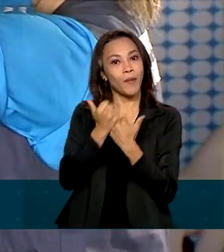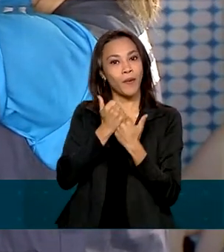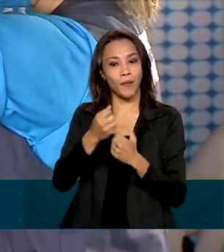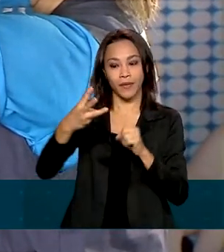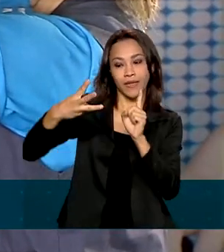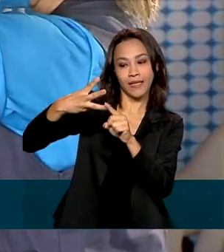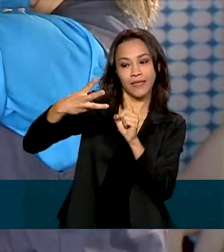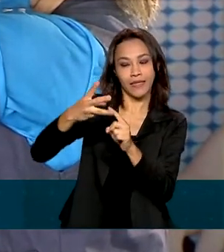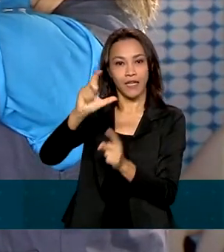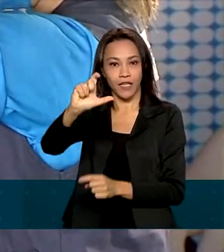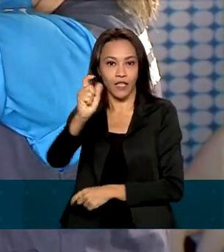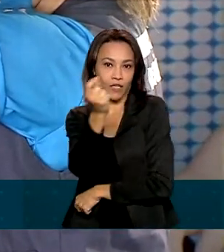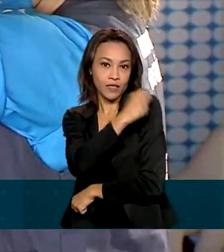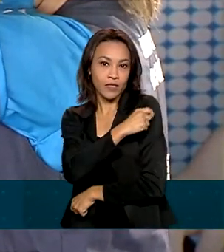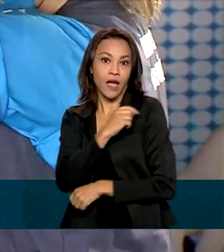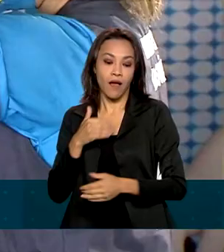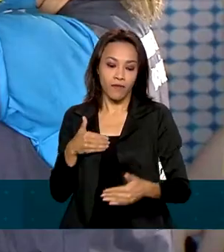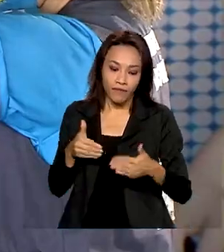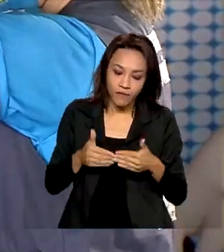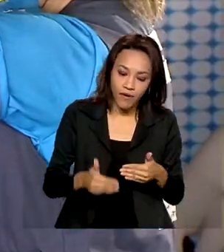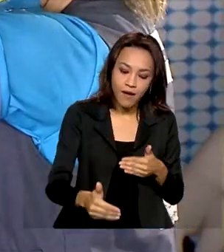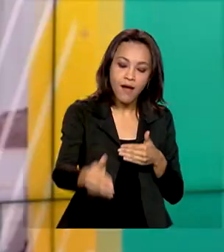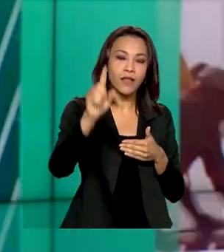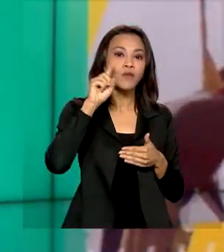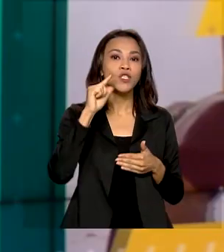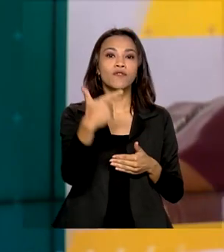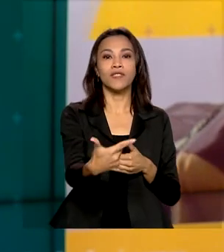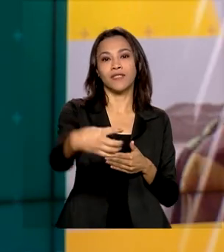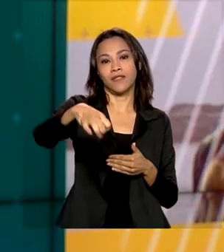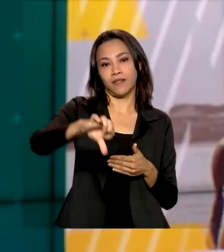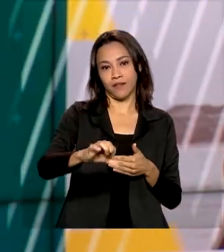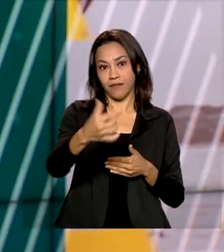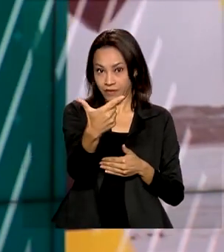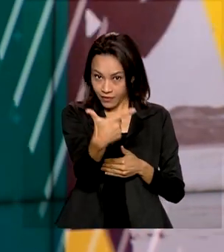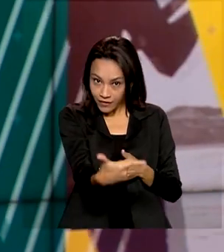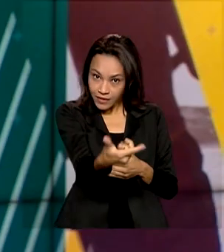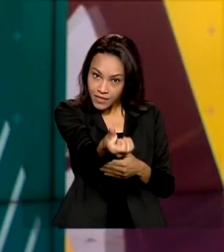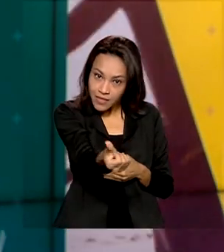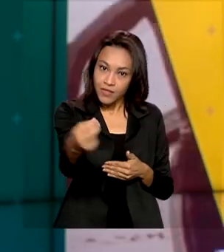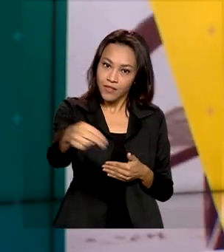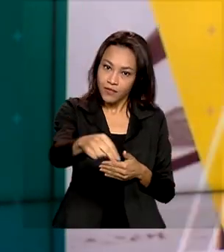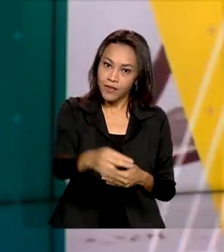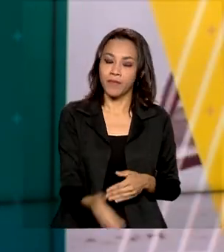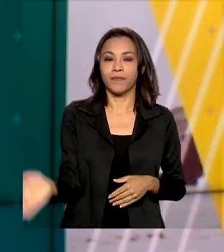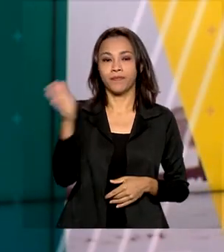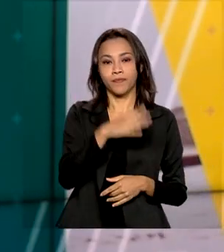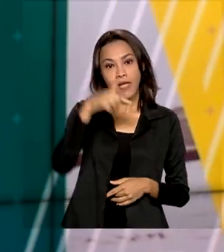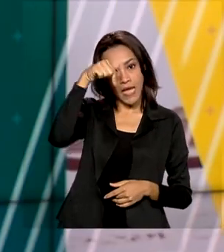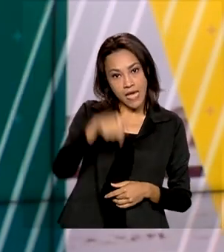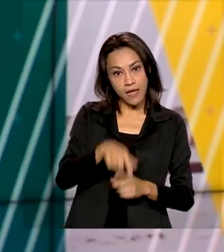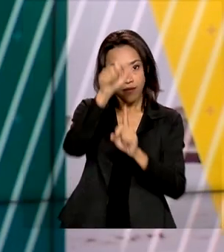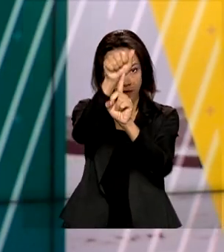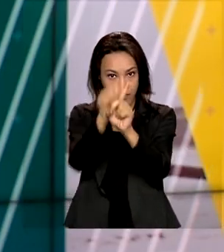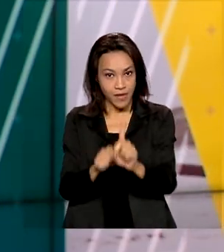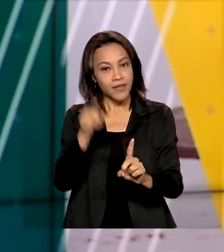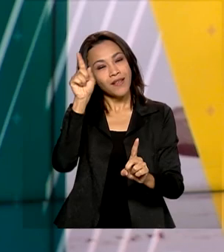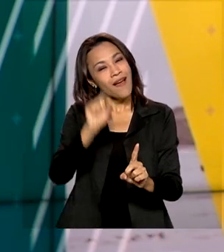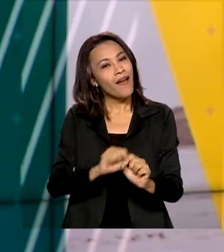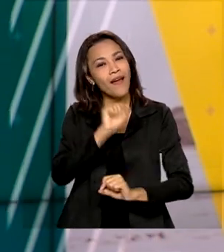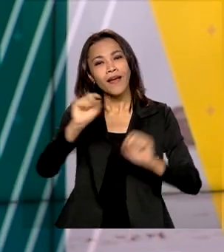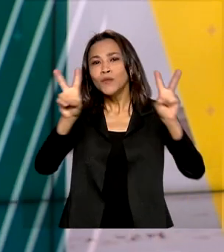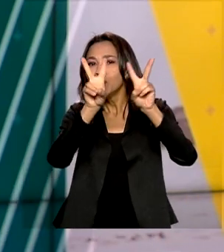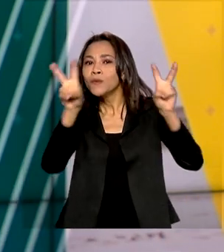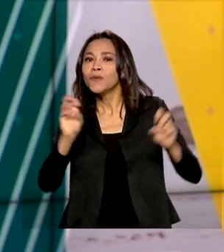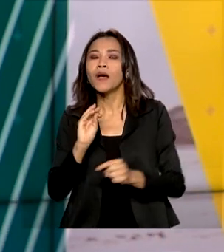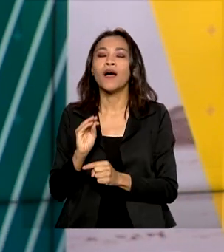campanha Segue até o dia 26 de novembro e esse mês todo é dedicado à prevenção da saúde do homem